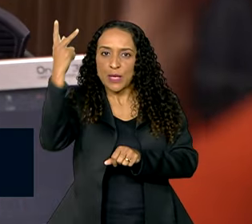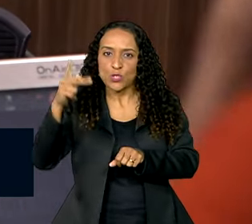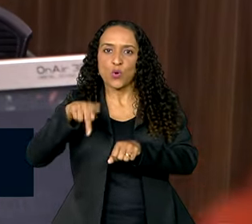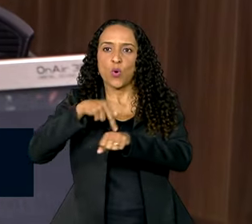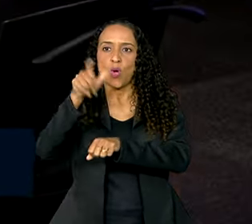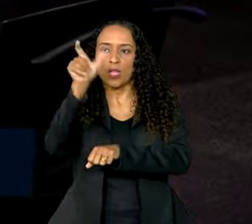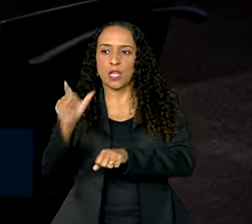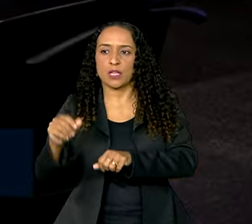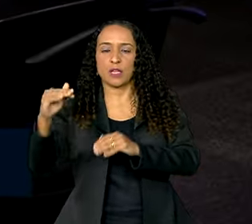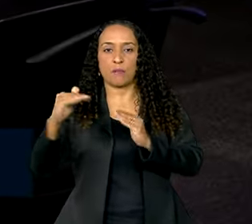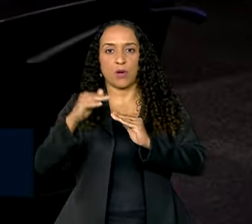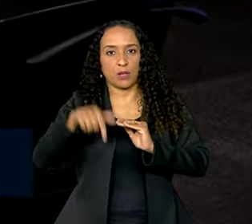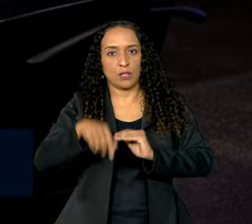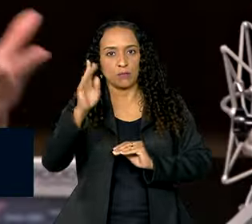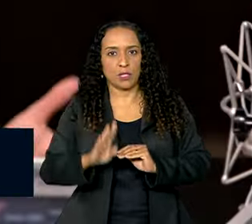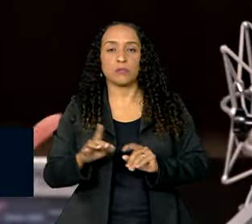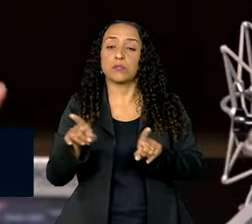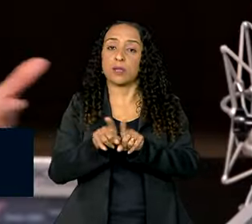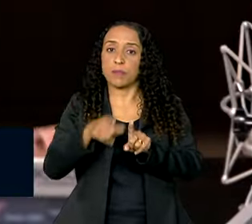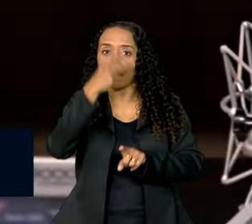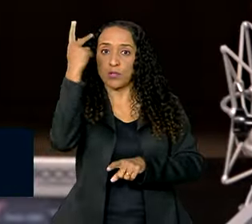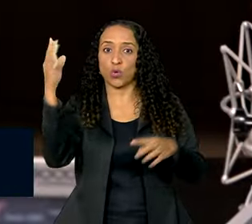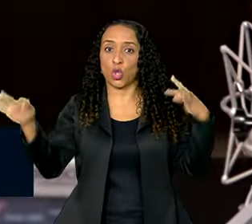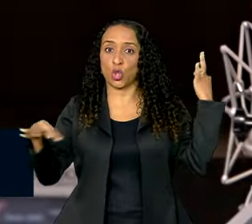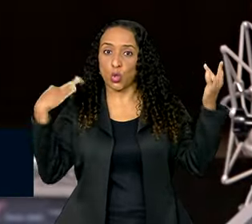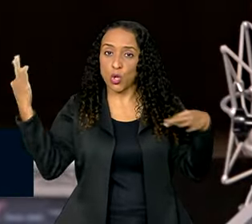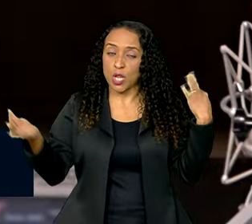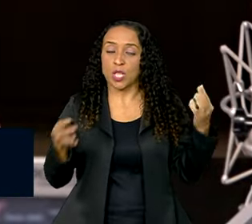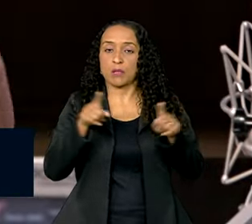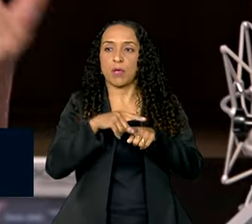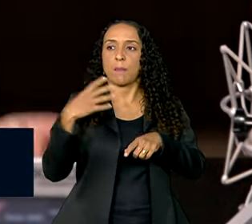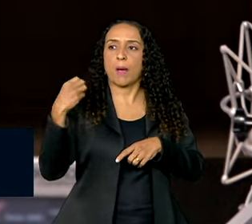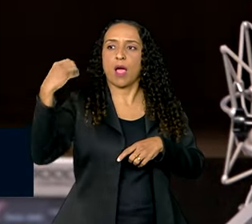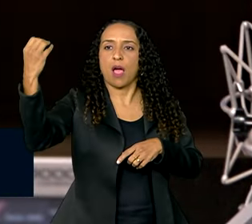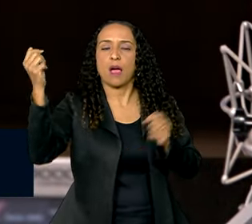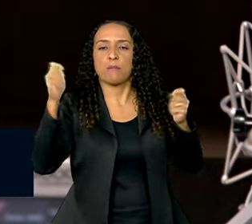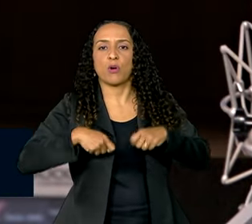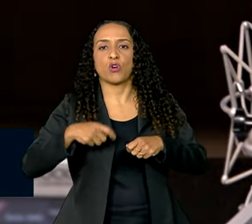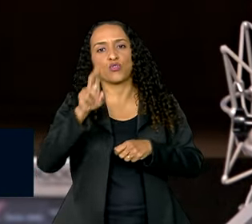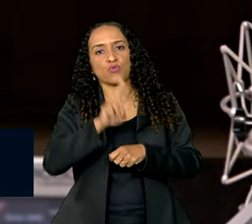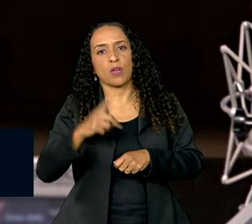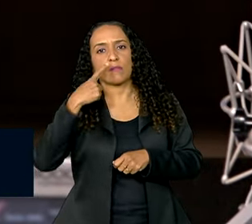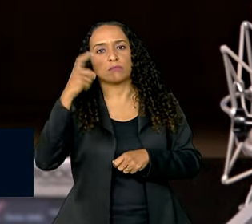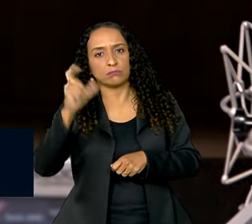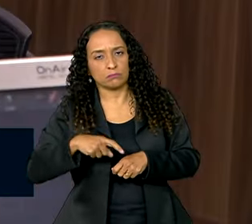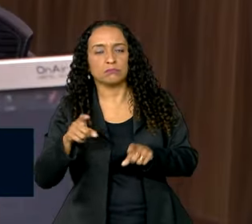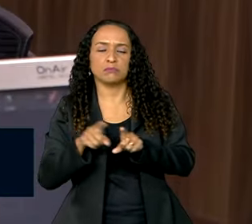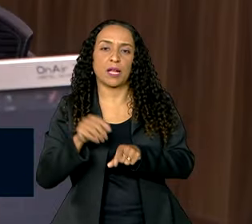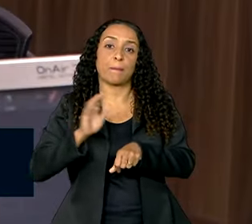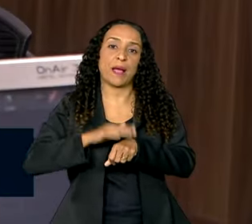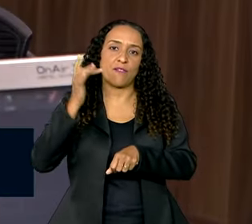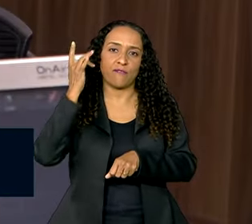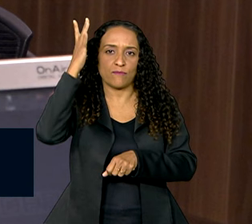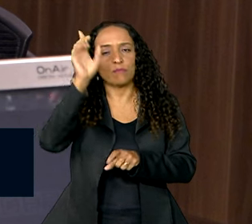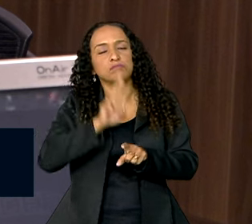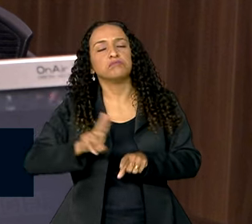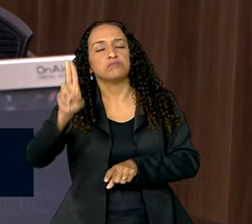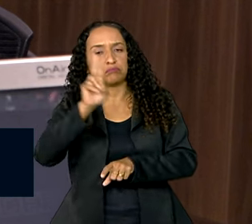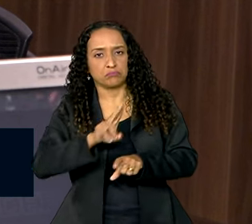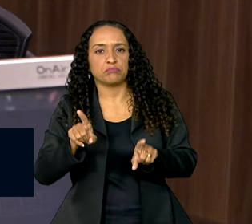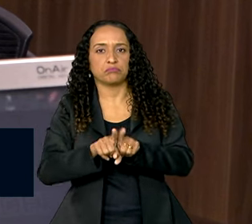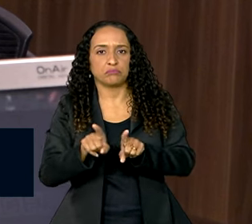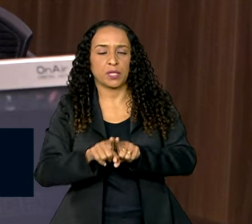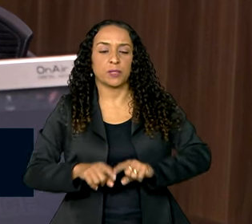Brasil. E os turistas também, que acabam viajando e podendo usar a carteira de Claro, claro. Isso facilita o uso também do